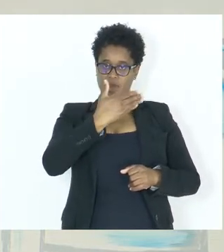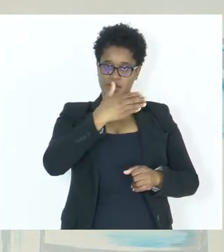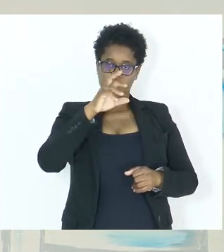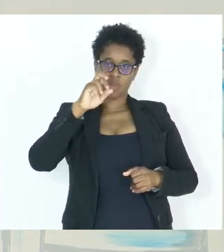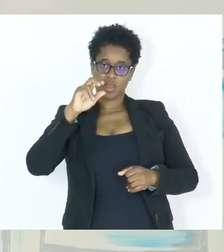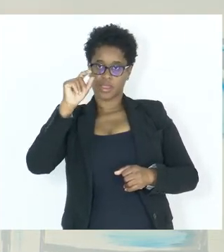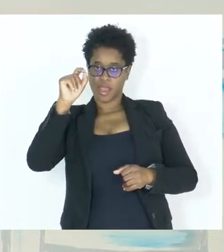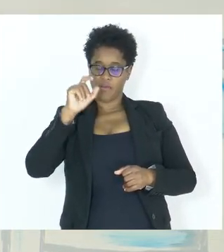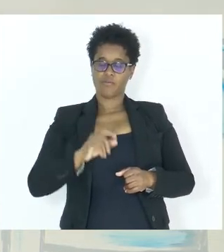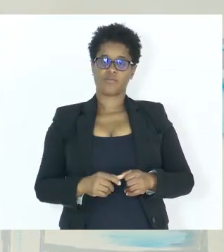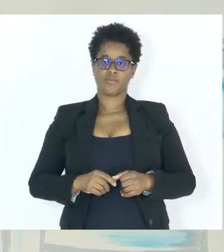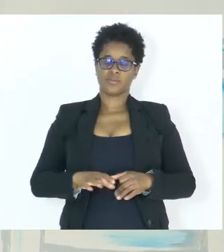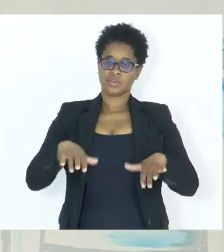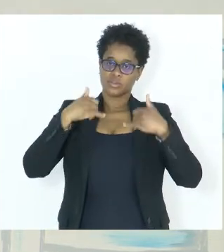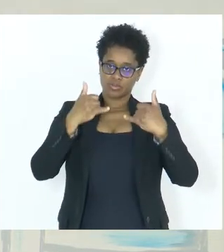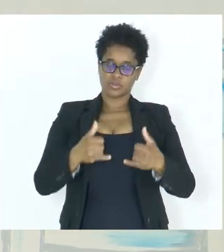18º. A seguir,